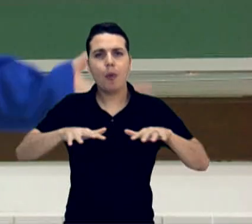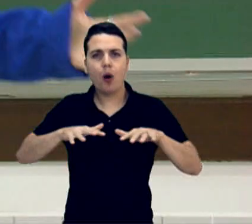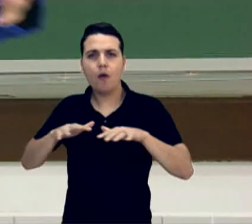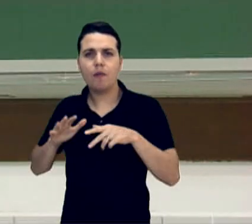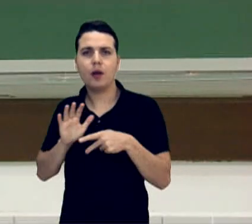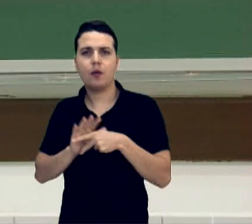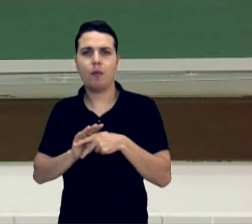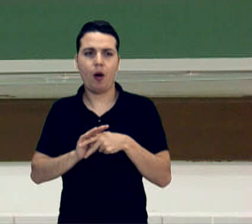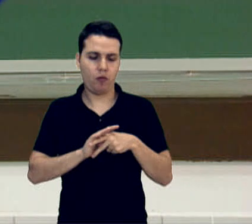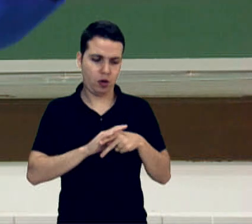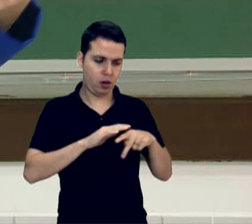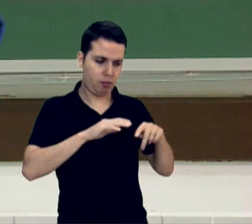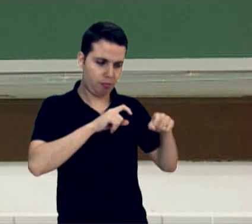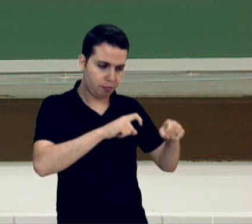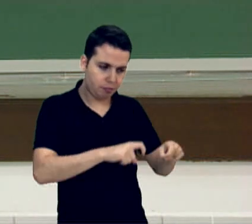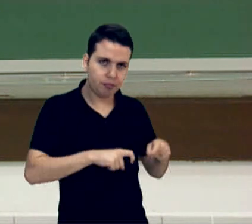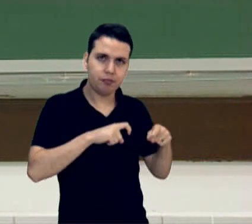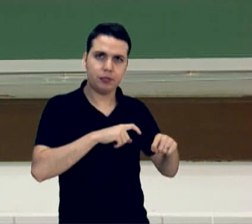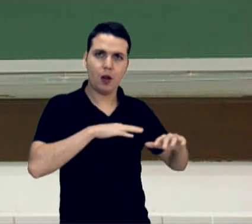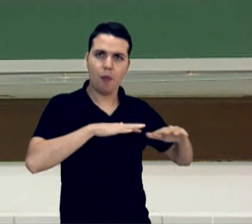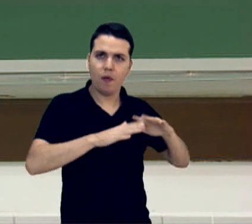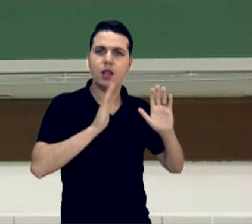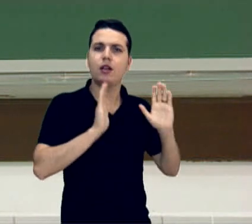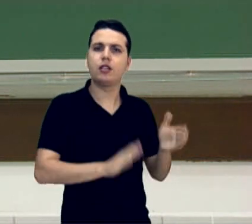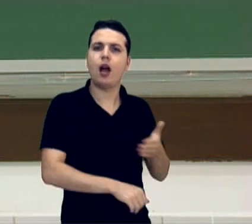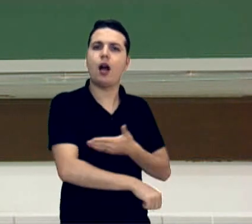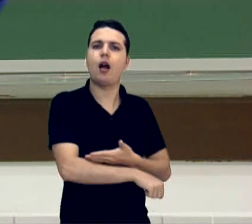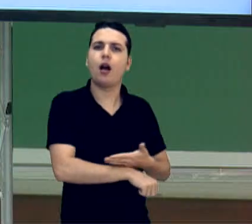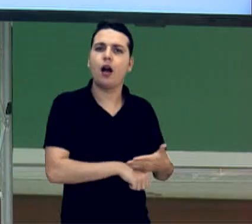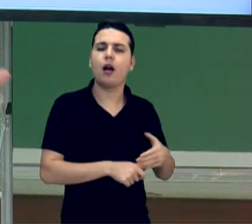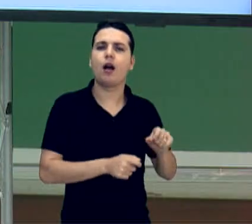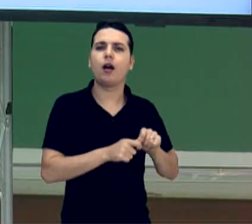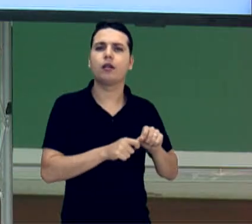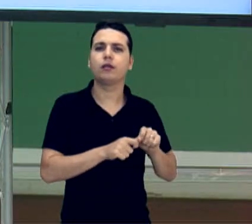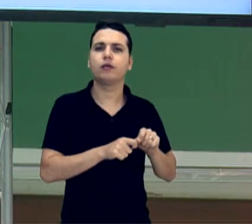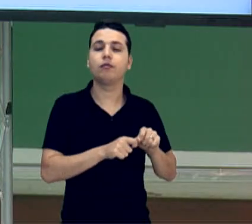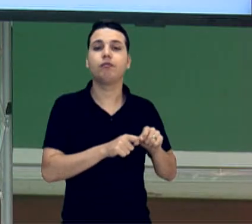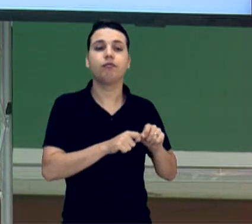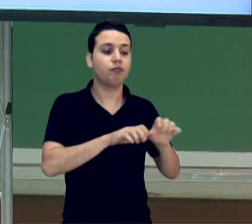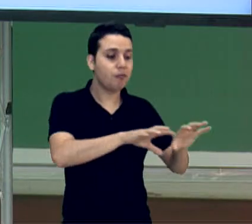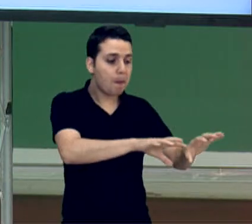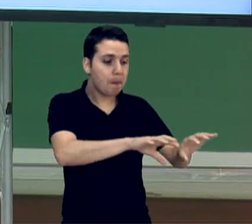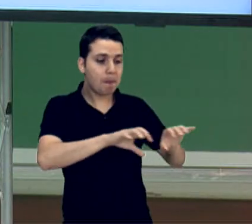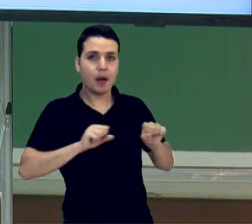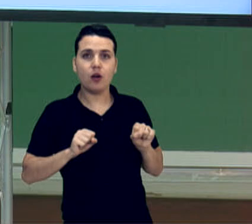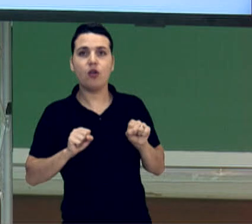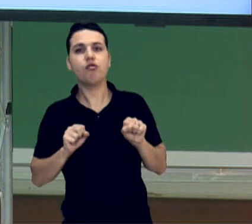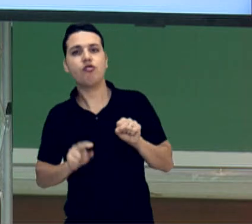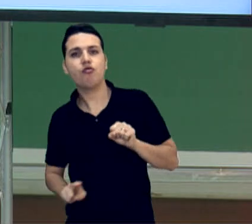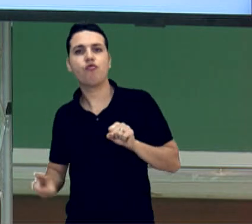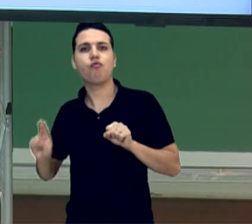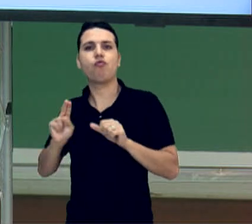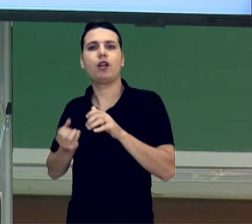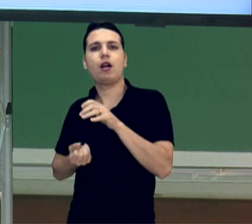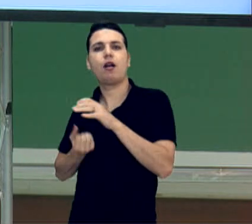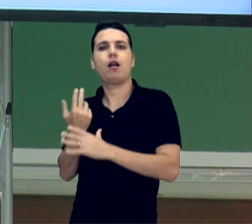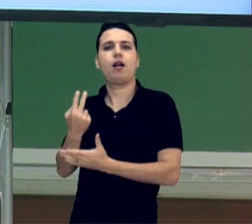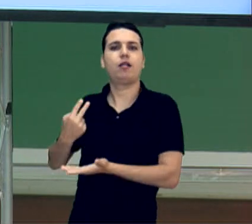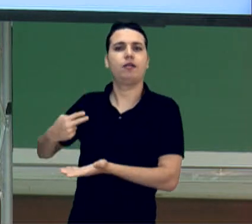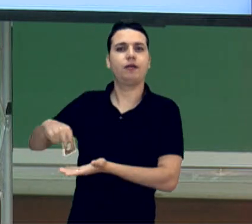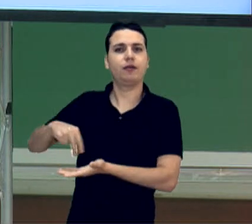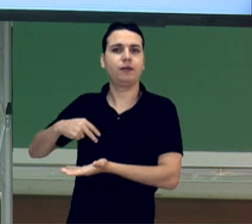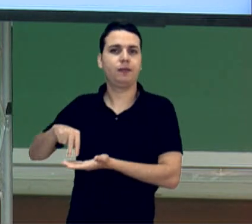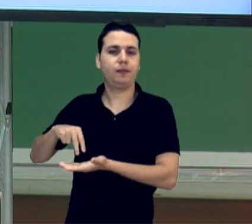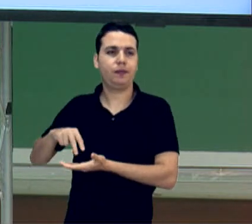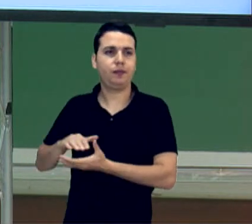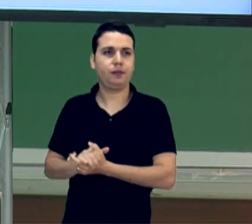do campo, os movimentos que as pessoas já estavam habituadas a fazer, foram trazidos para compor esse estilo, esse ritmo de